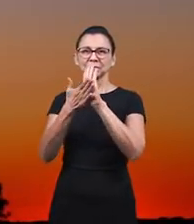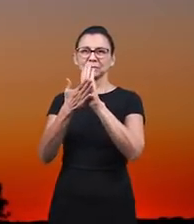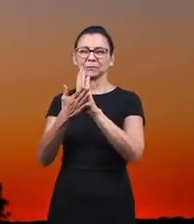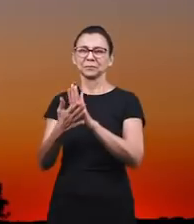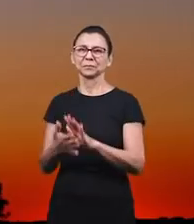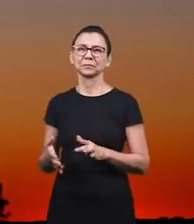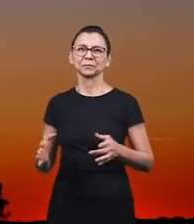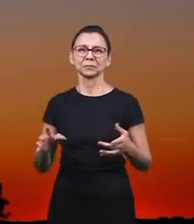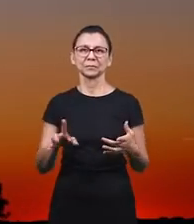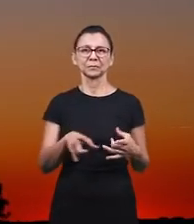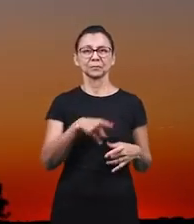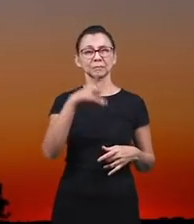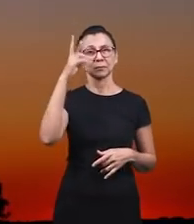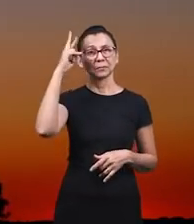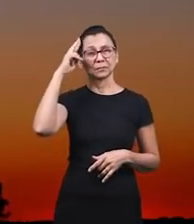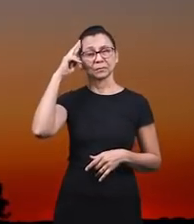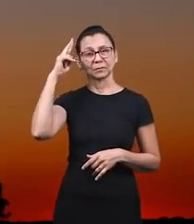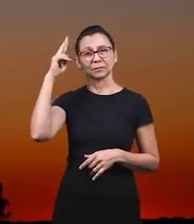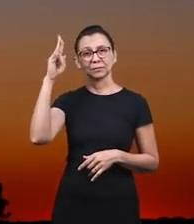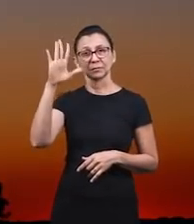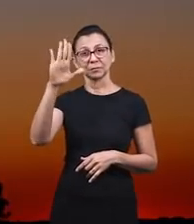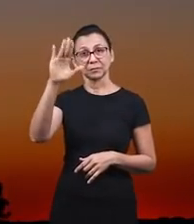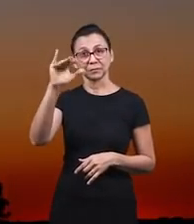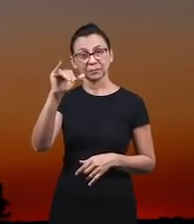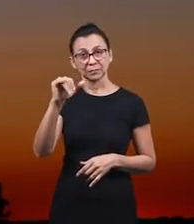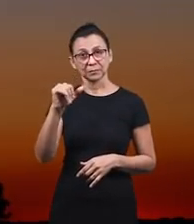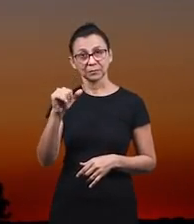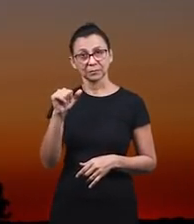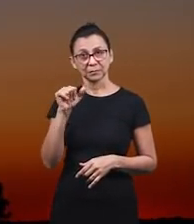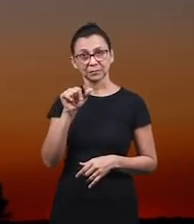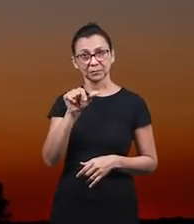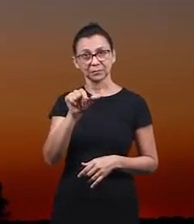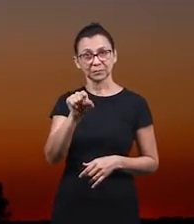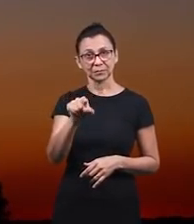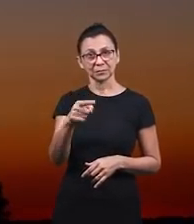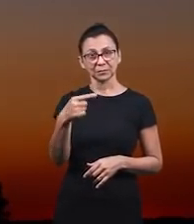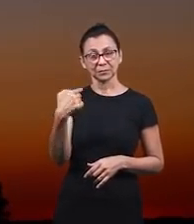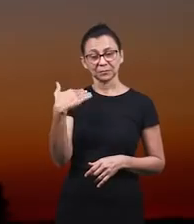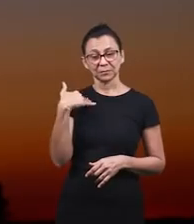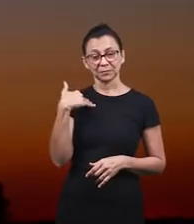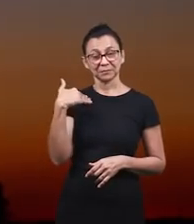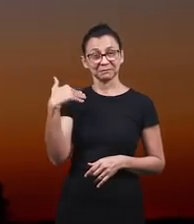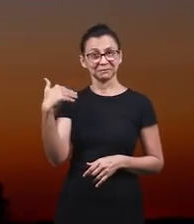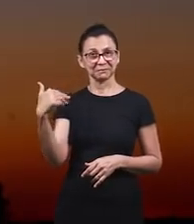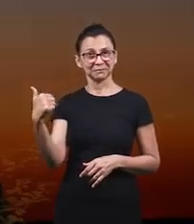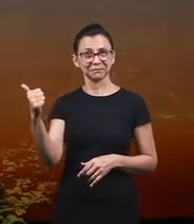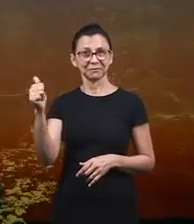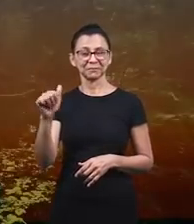chama por ti, por mim.